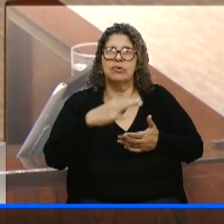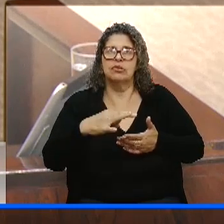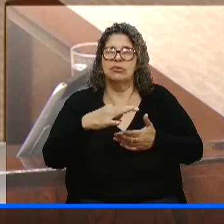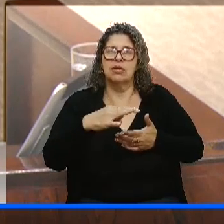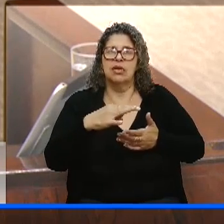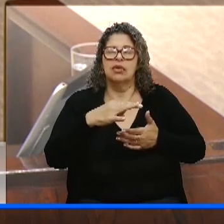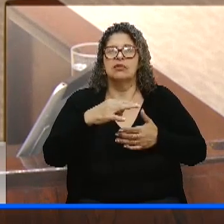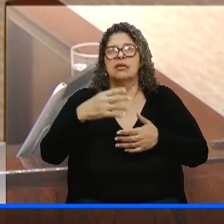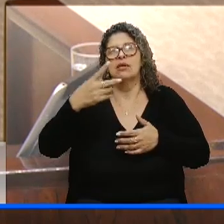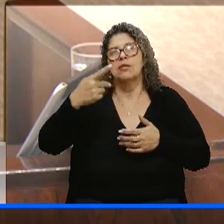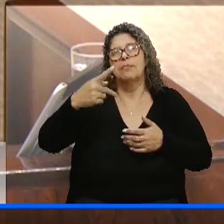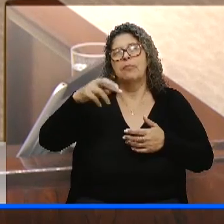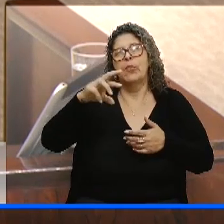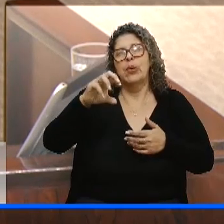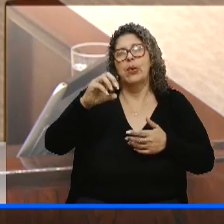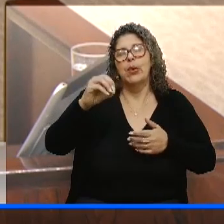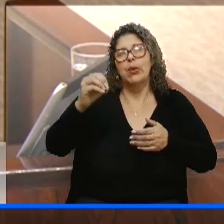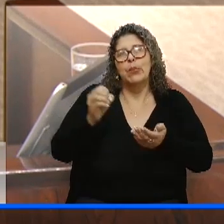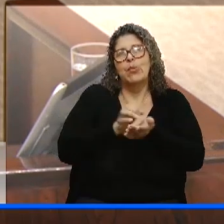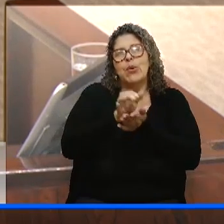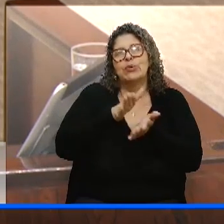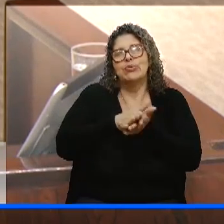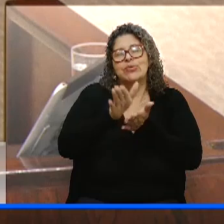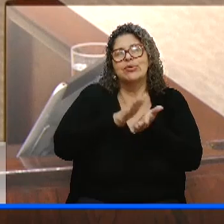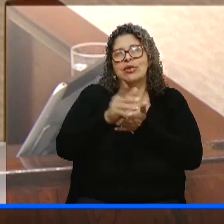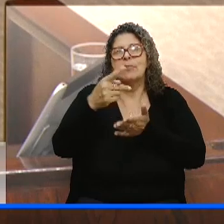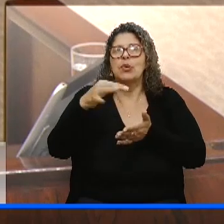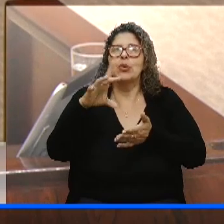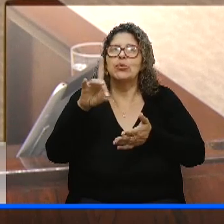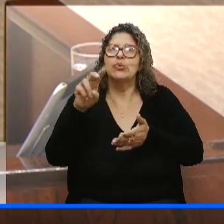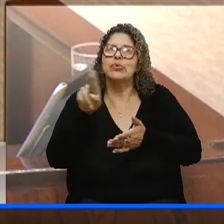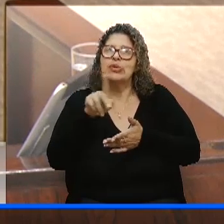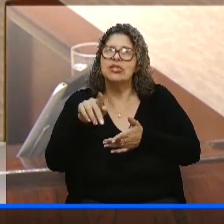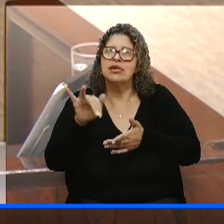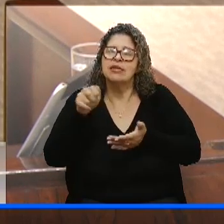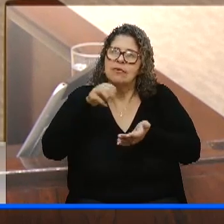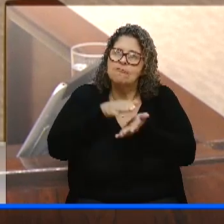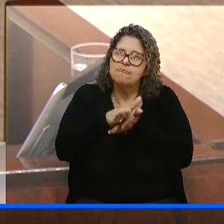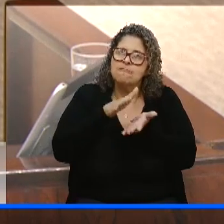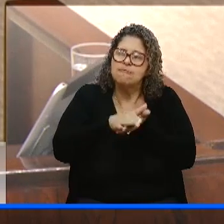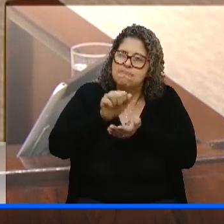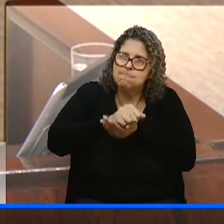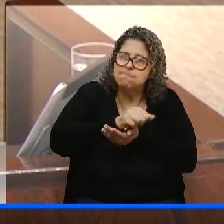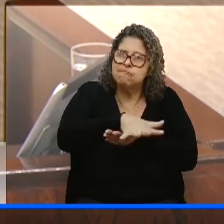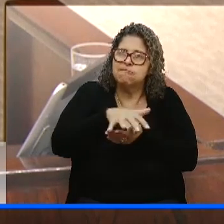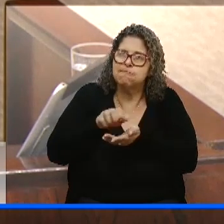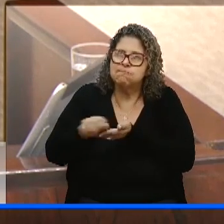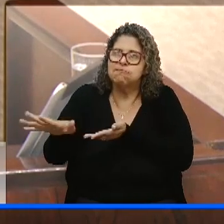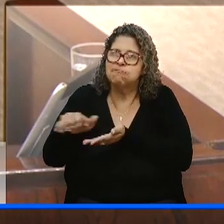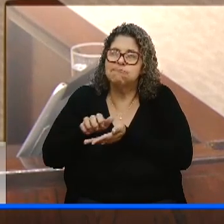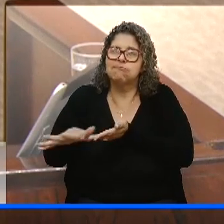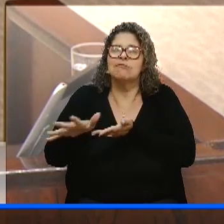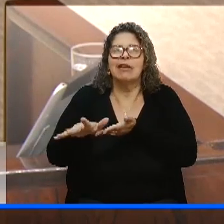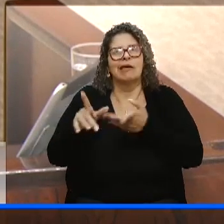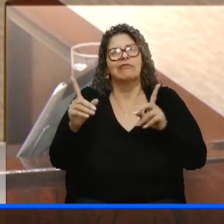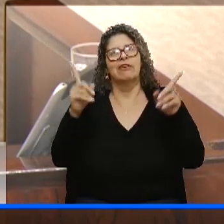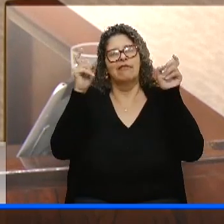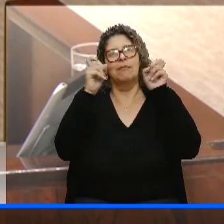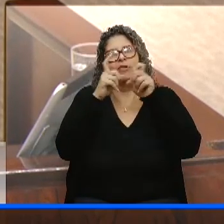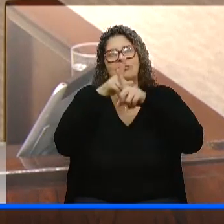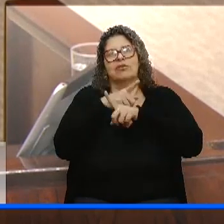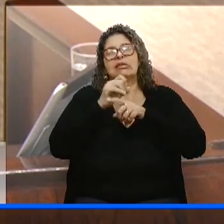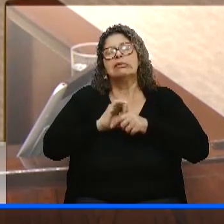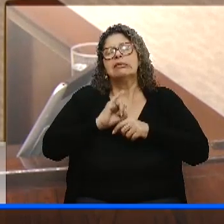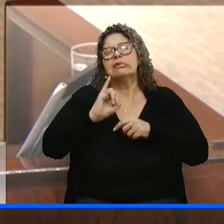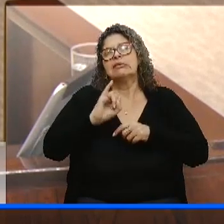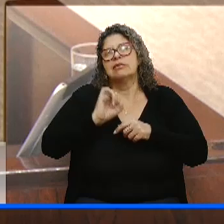produzida na geração distribuída e isso é muito complicado nós vamos se isso